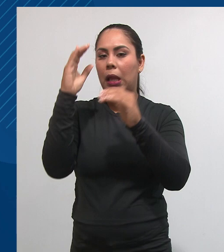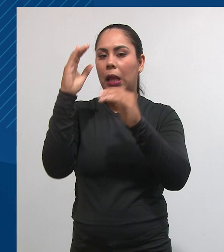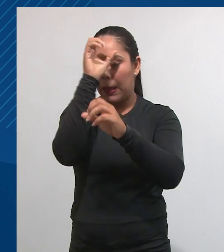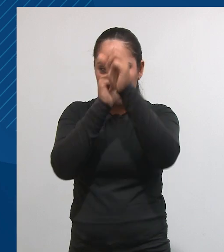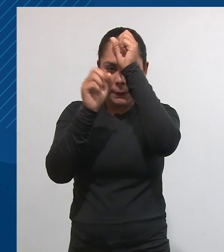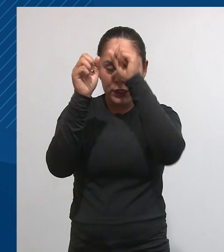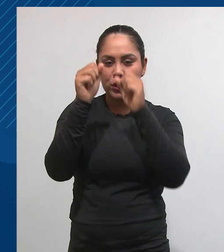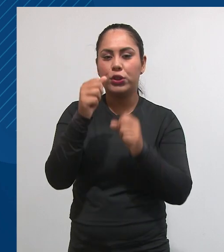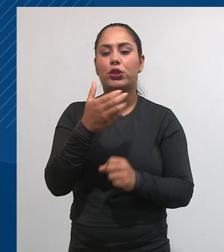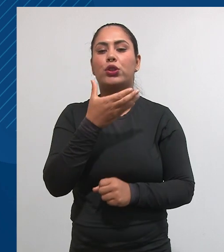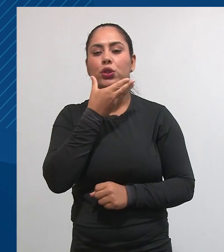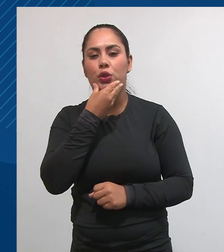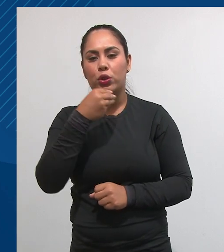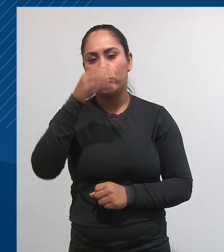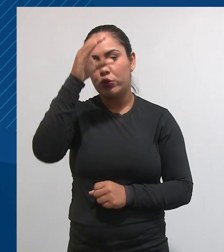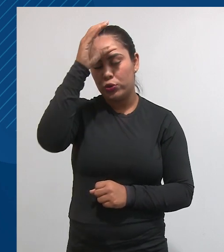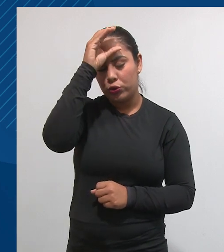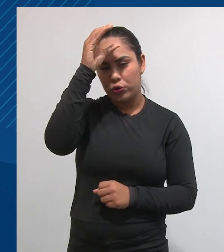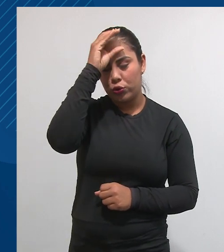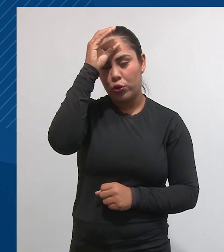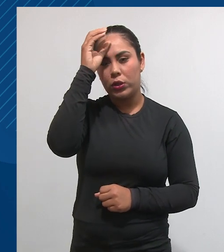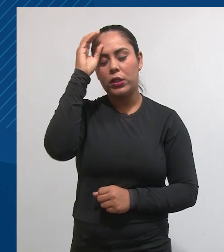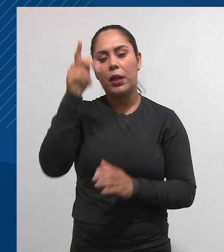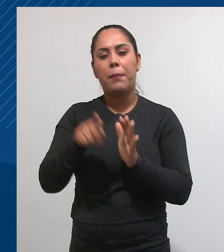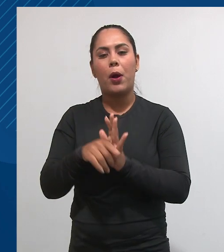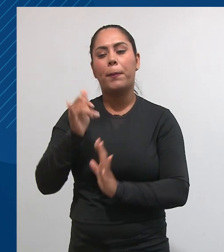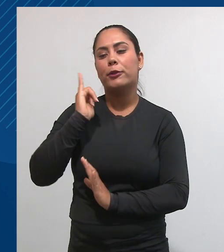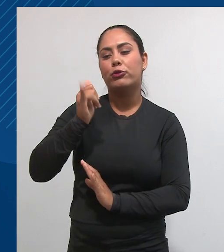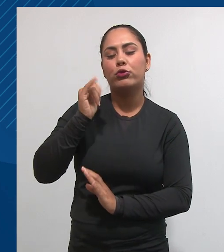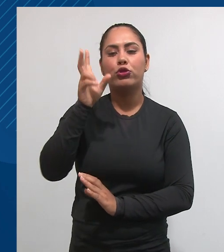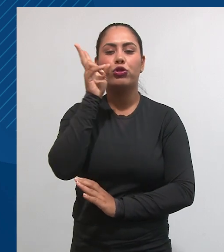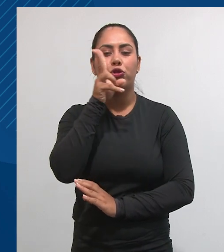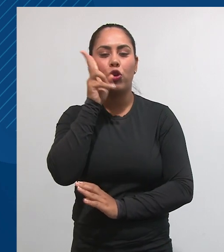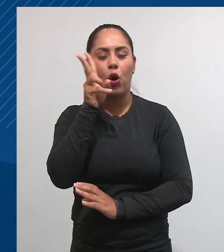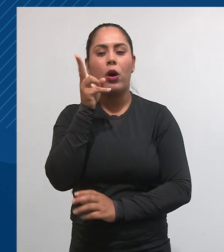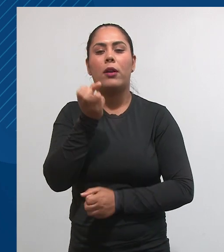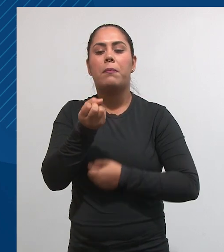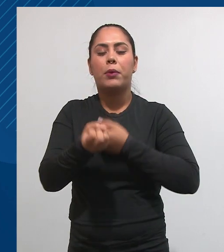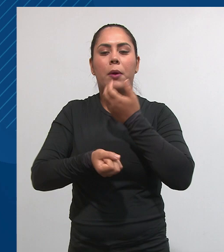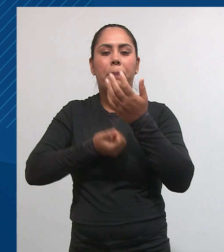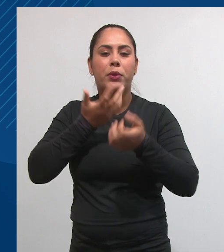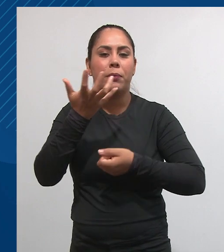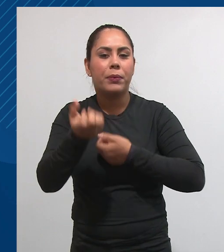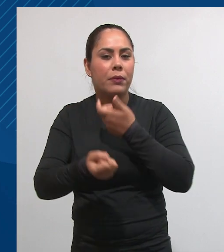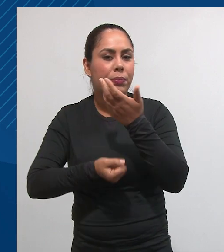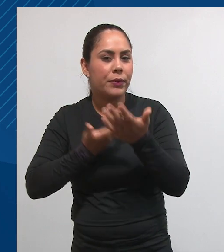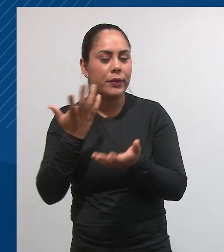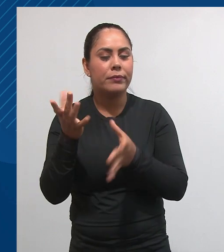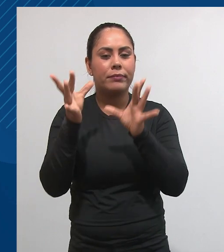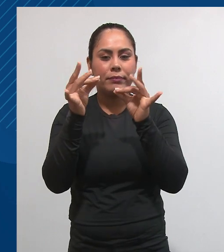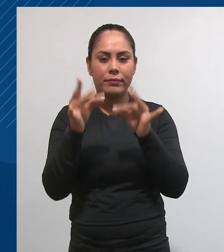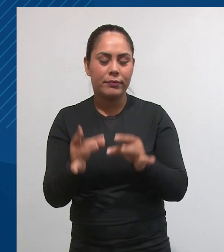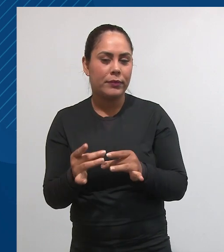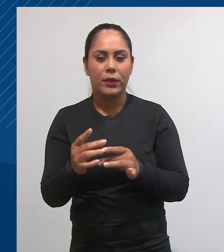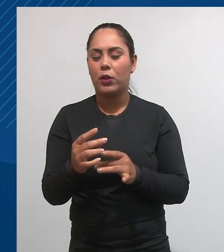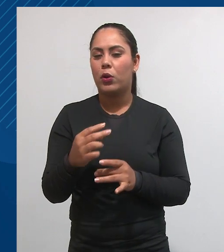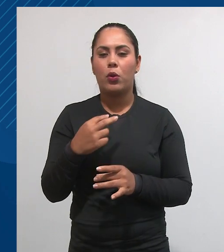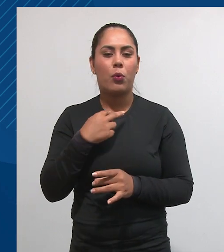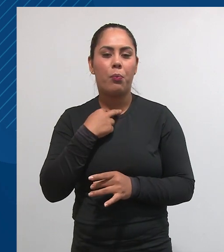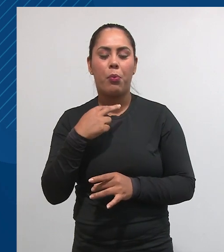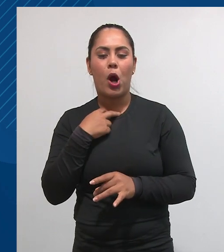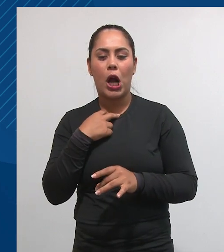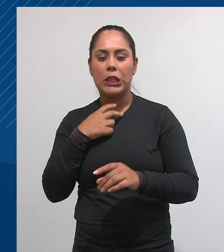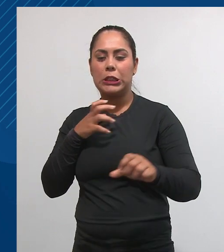Aprendi com meus tios, por meio das contações de história, de que não se pode caçar